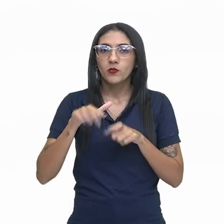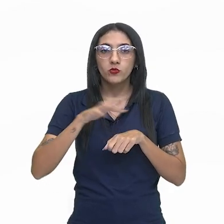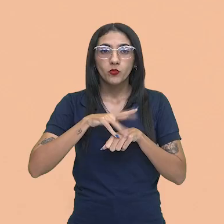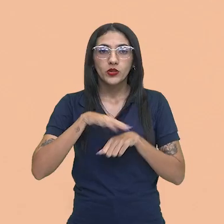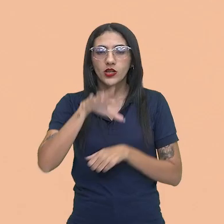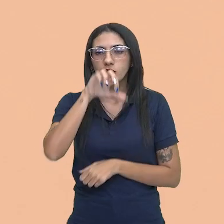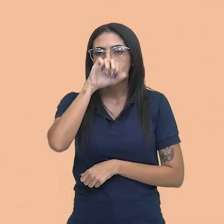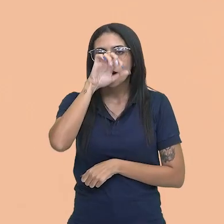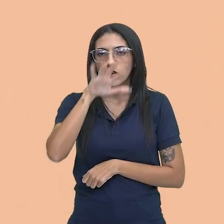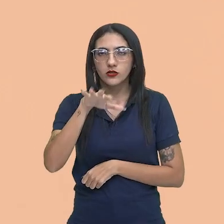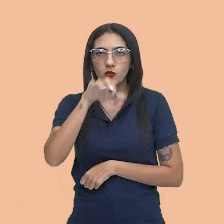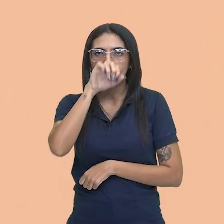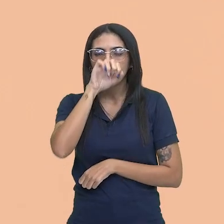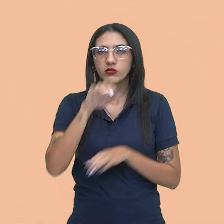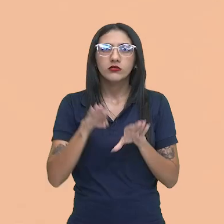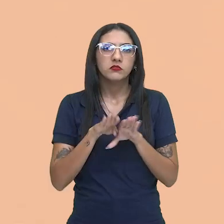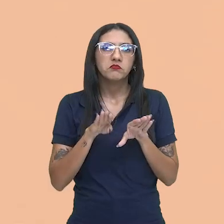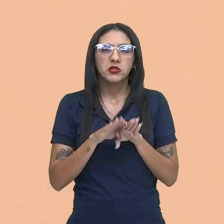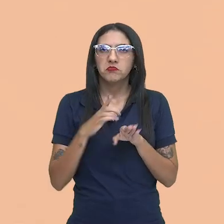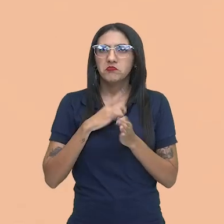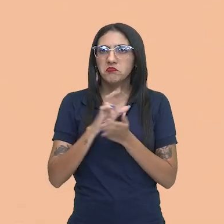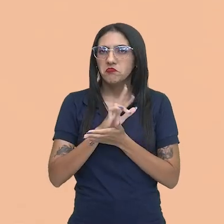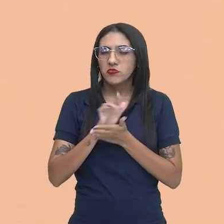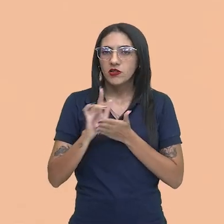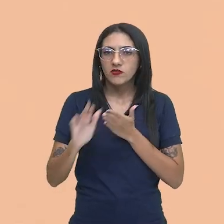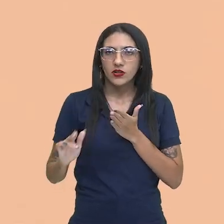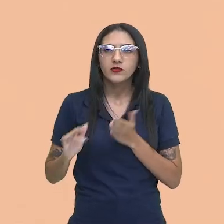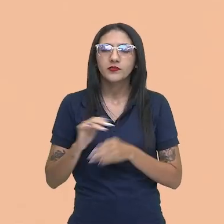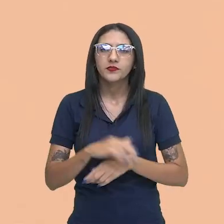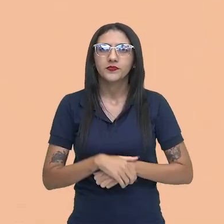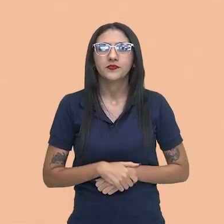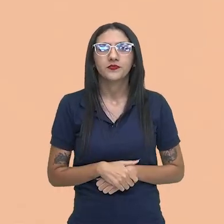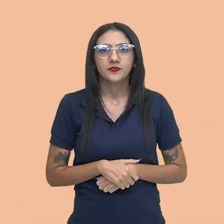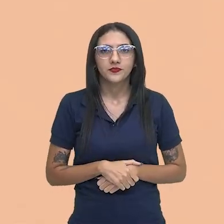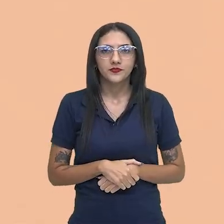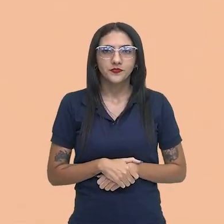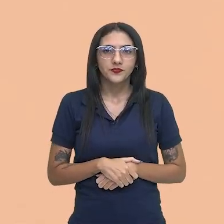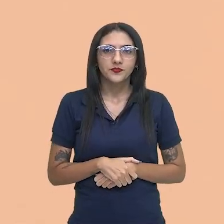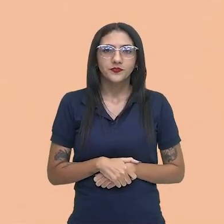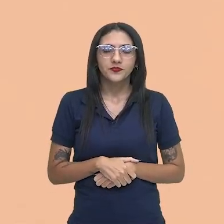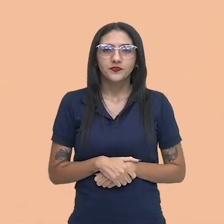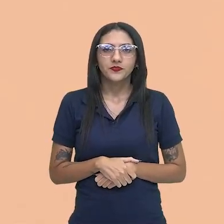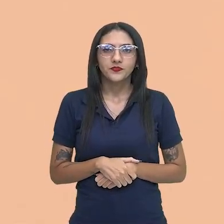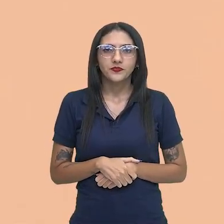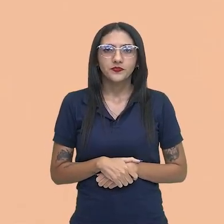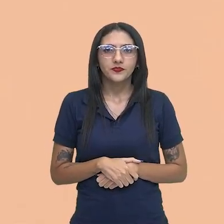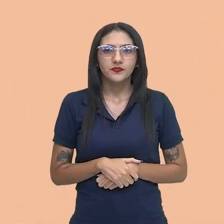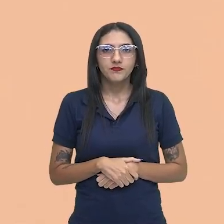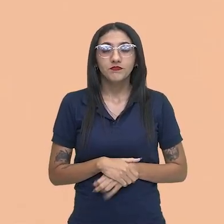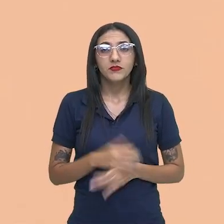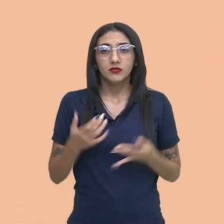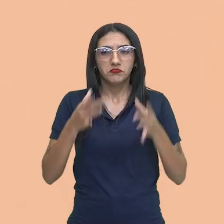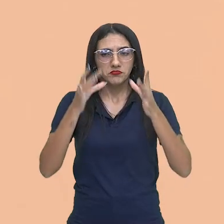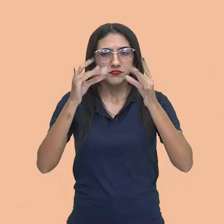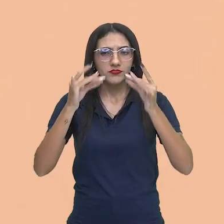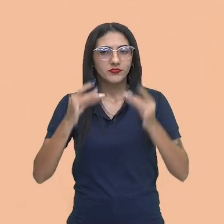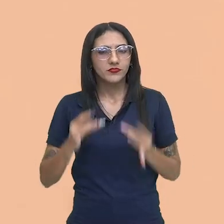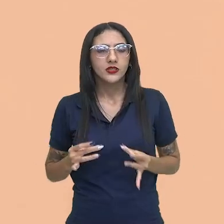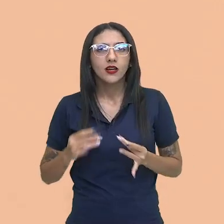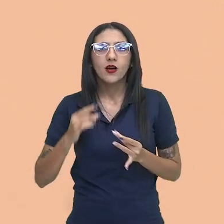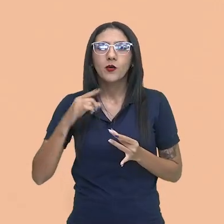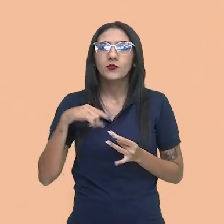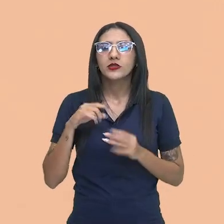que também podem acarretar a saúde humana. Falando de todas essas questões ambientais,